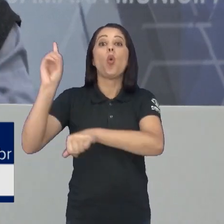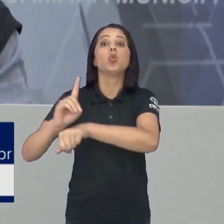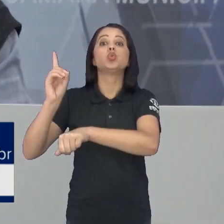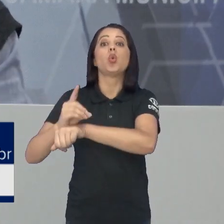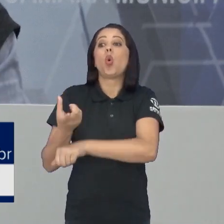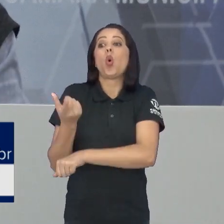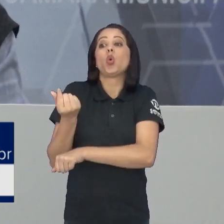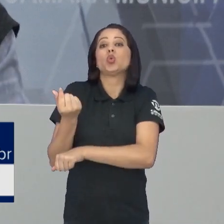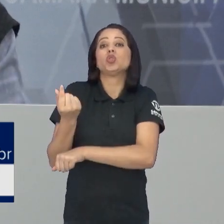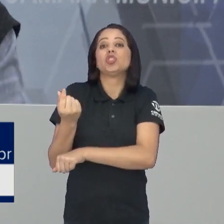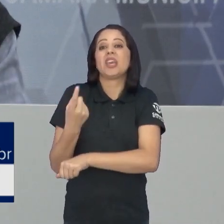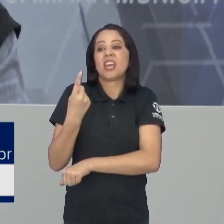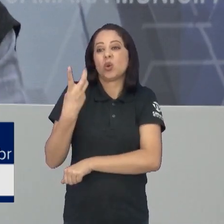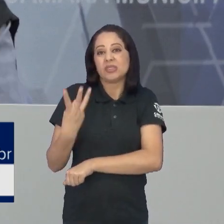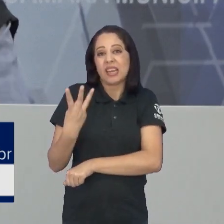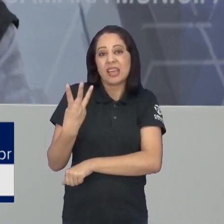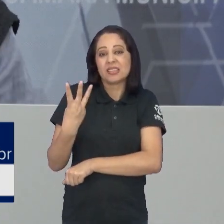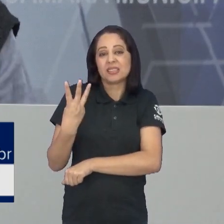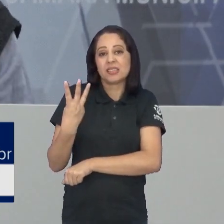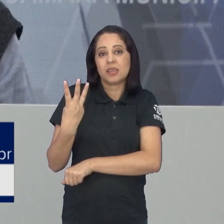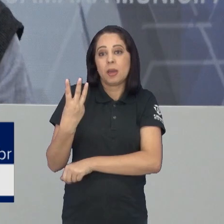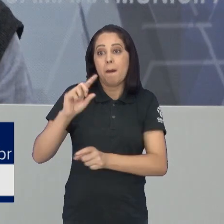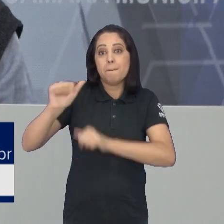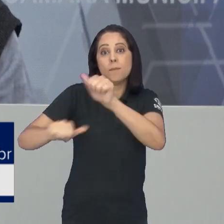Sou contra o empresário ganhar dinheiro? Não.